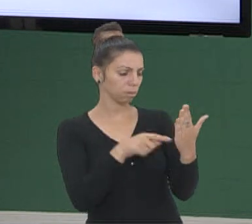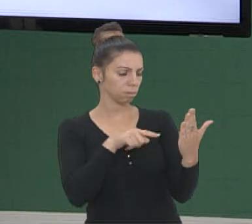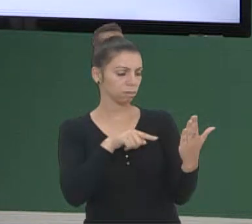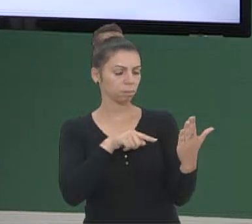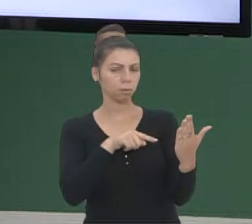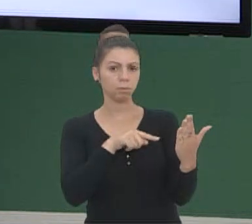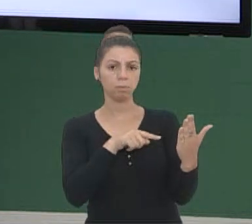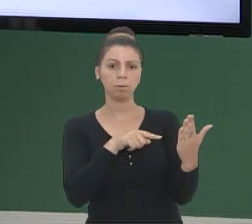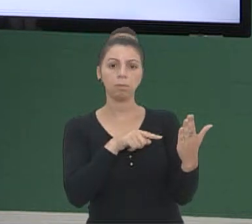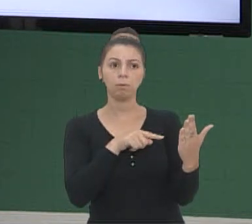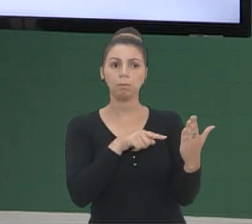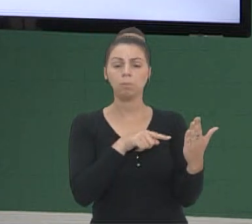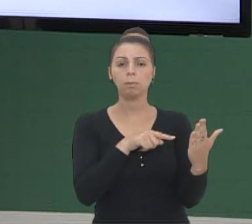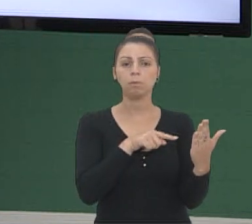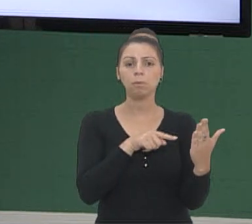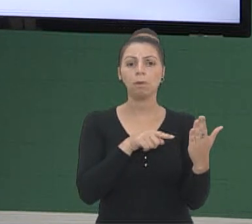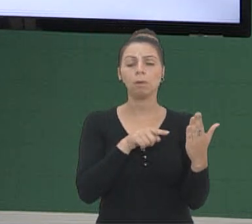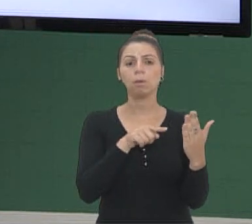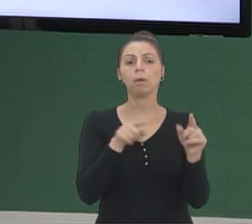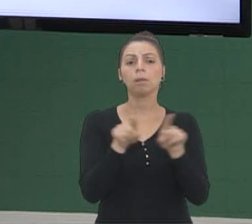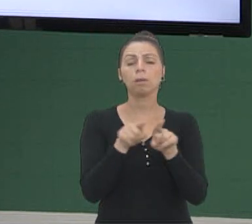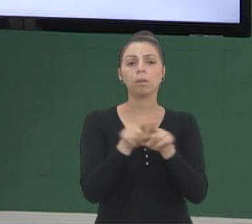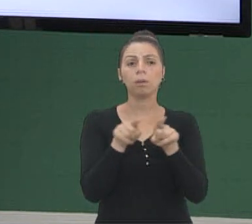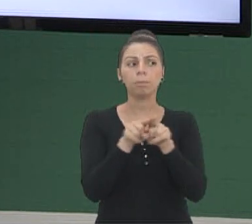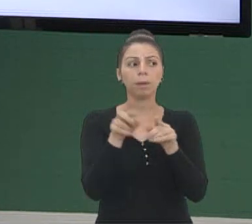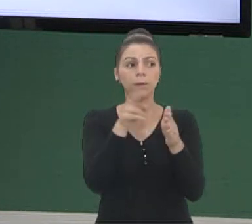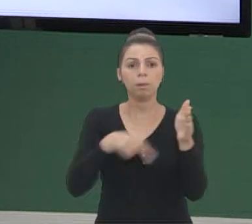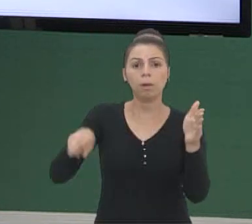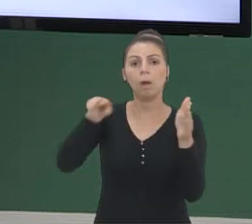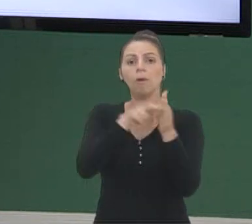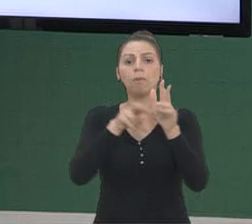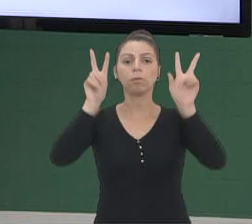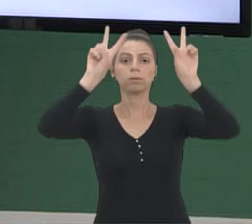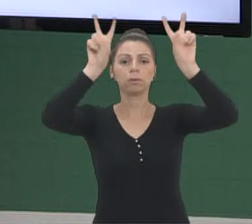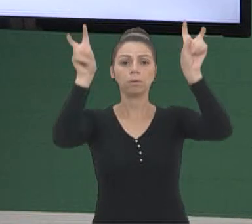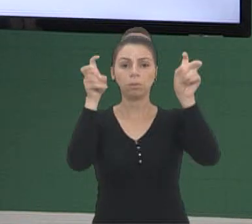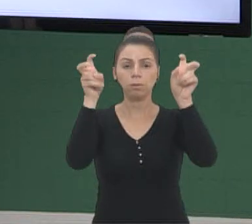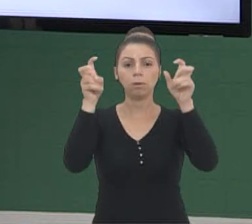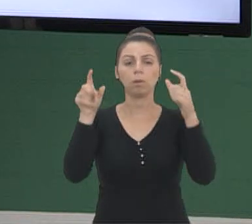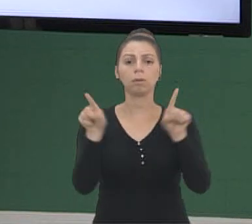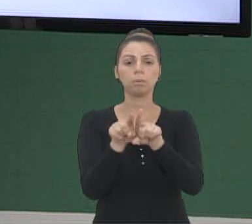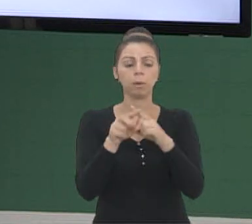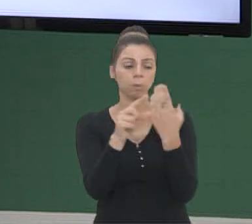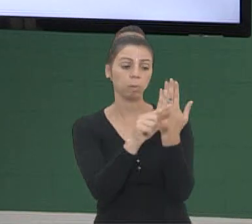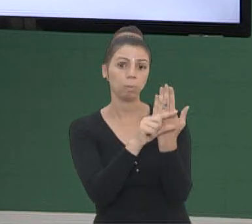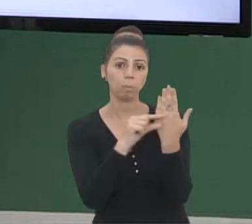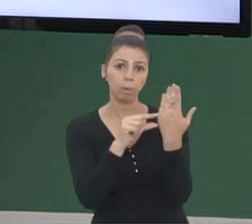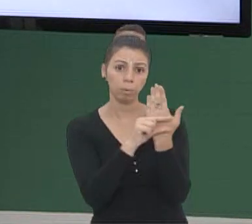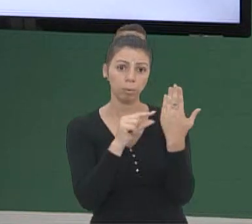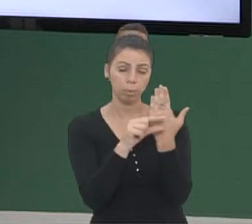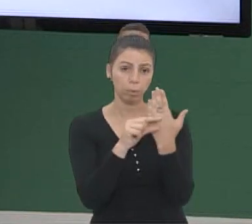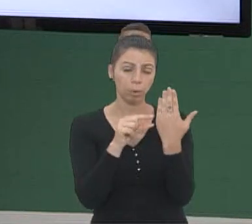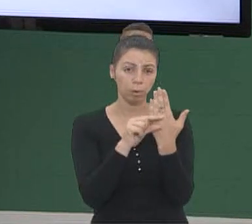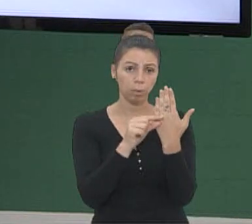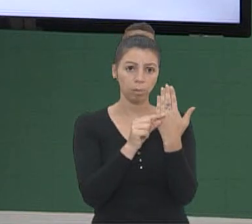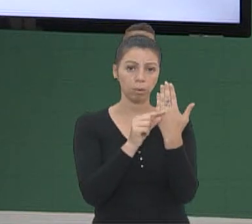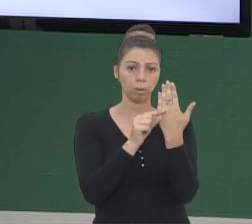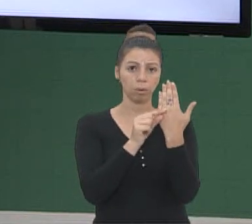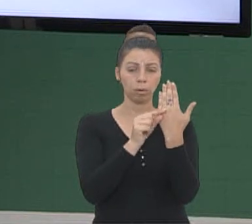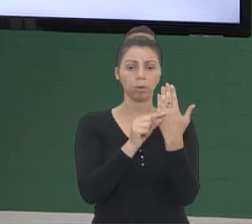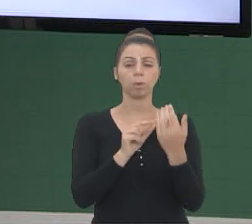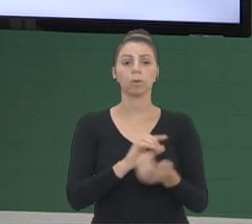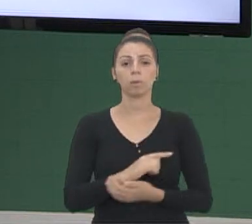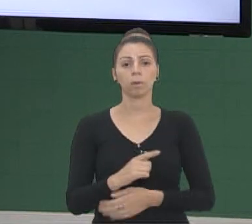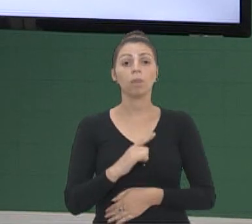também voltar no comando, no título e no autor, sem problema. Vamos lá dar uma olhadinha. Você dá uma olhadinha, depois você vai ter isso